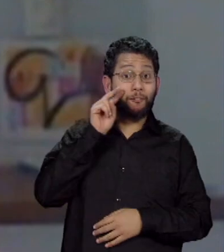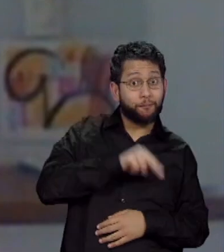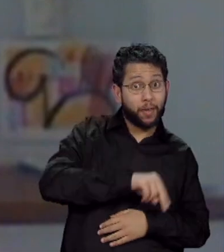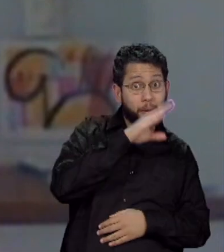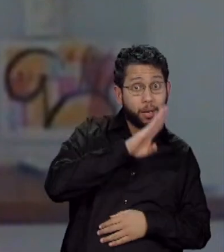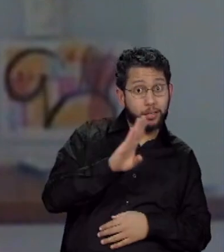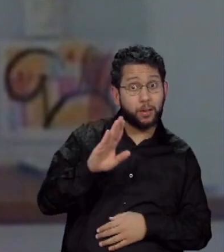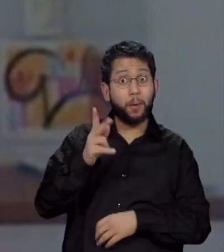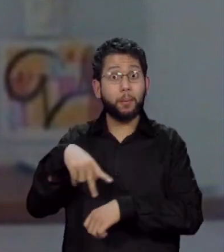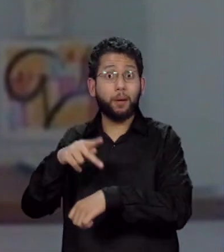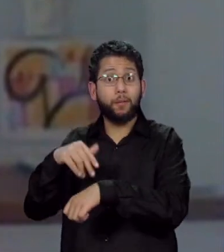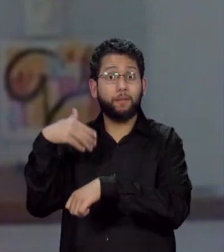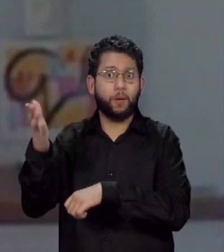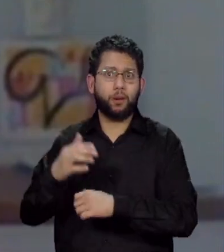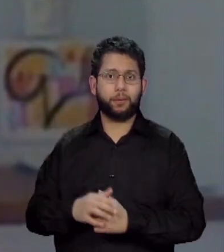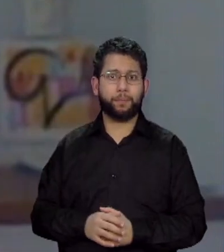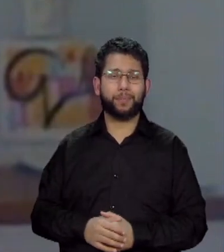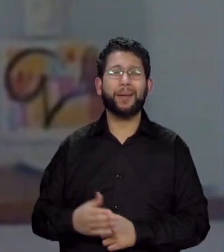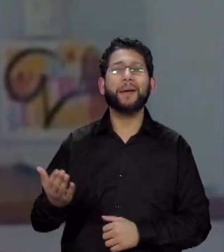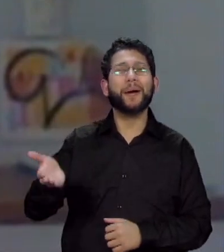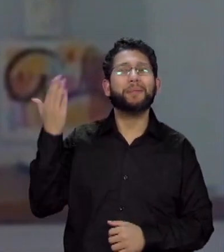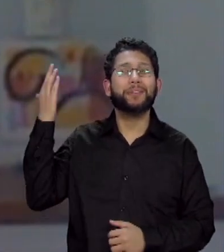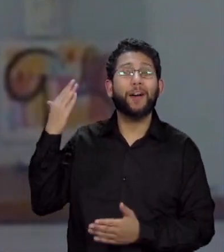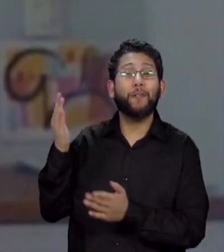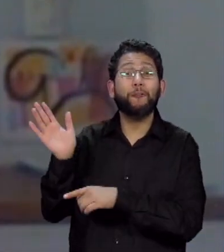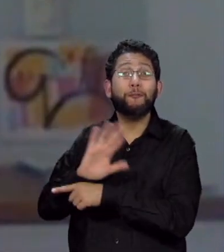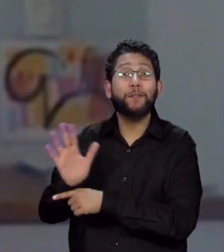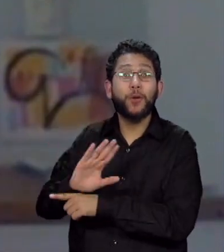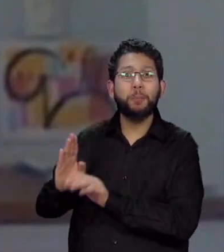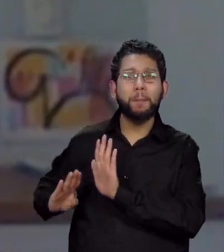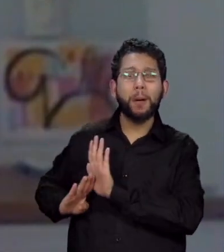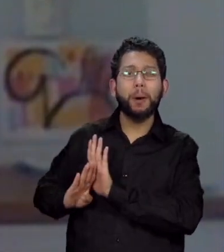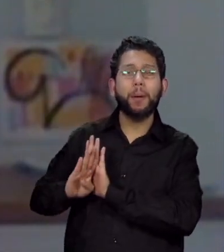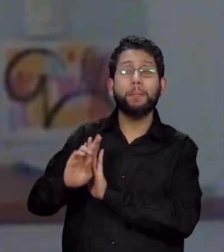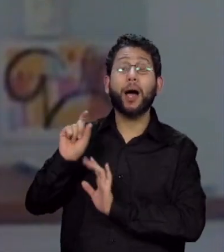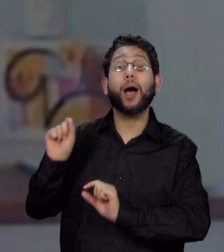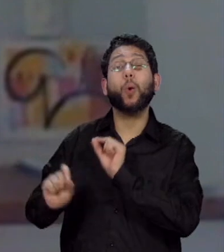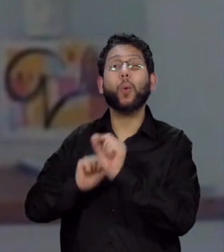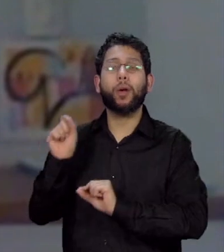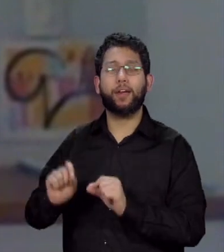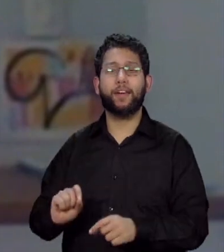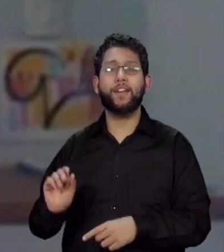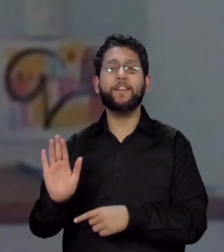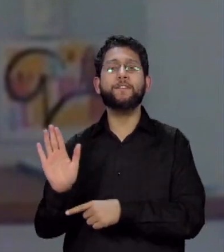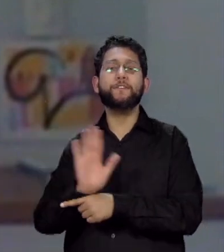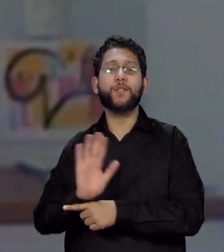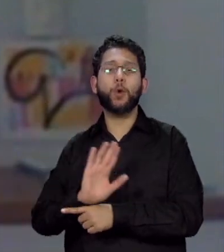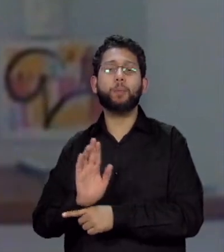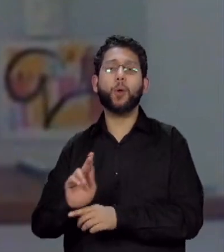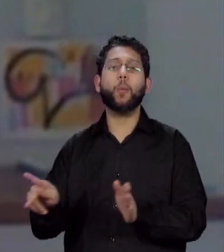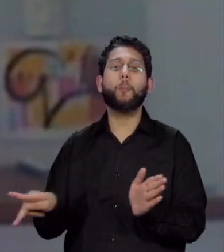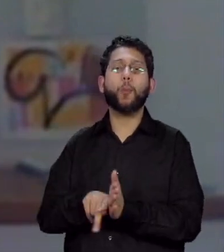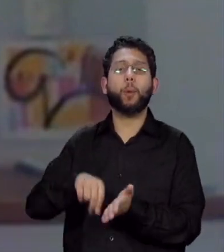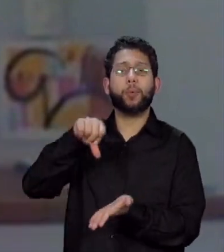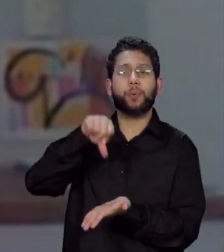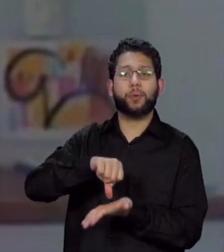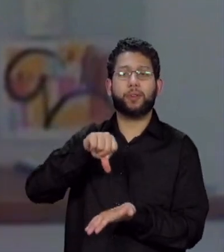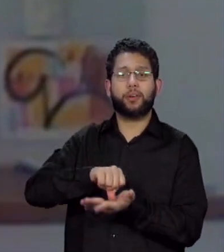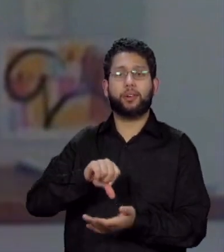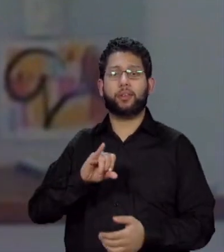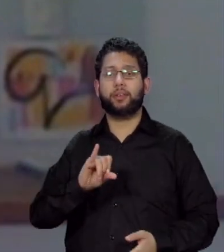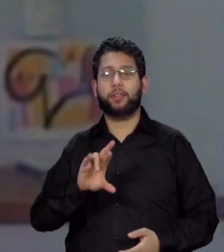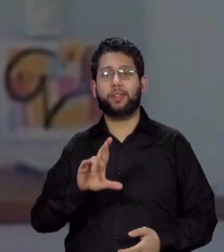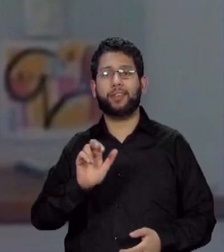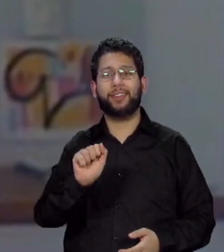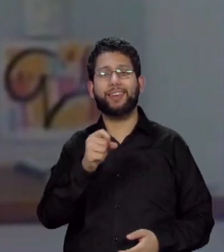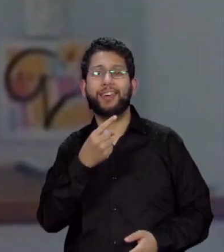na época, os filmes iranianos estavam começando a chegar em festivais internacionais aqui no Brasil, com legenda, então a gente estava começando